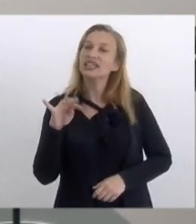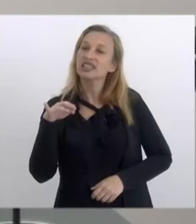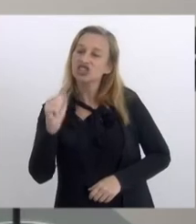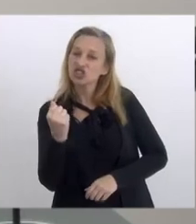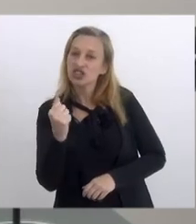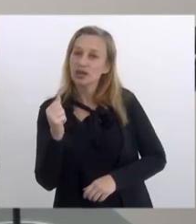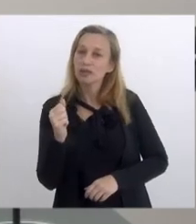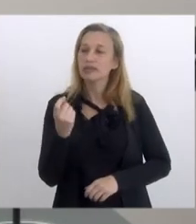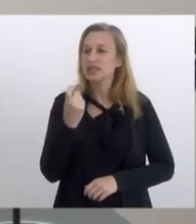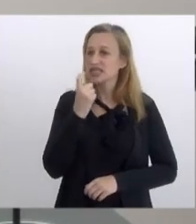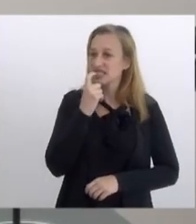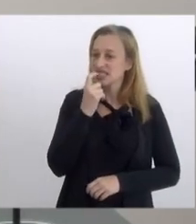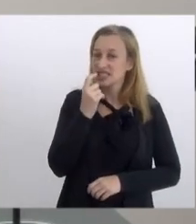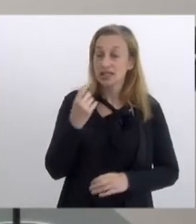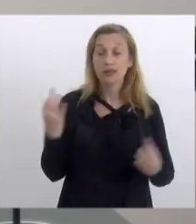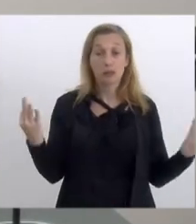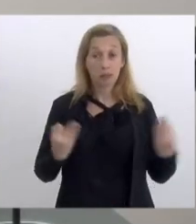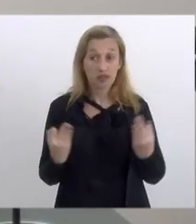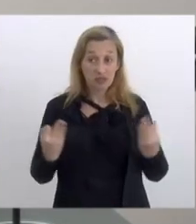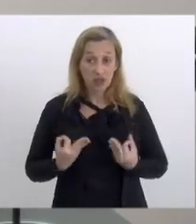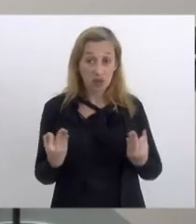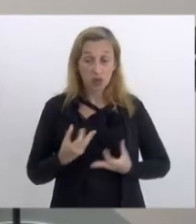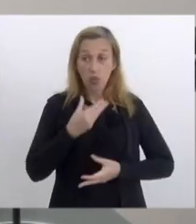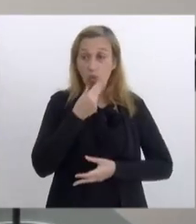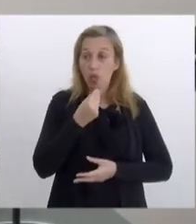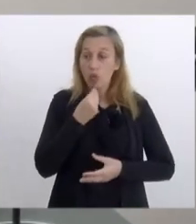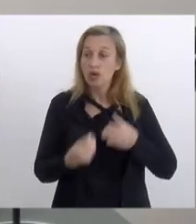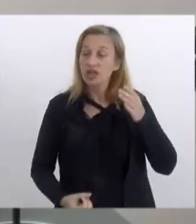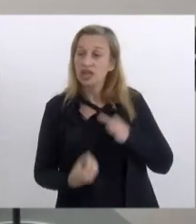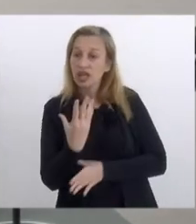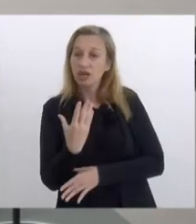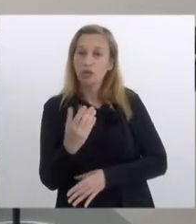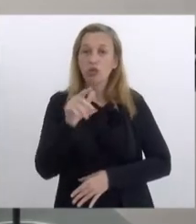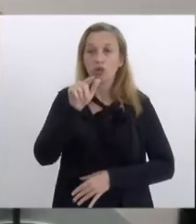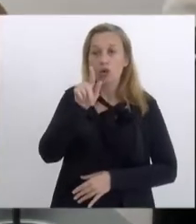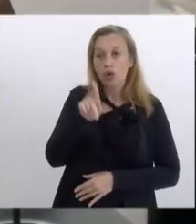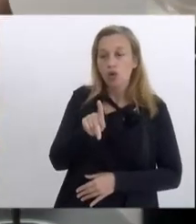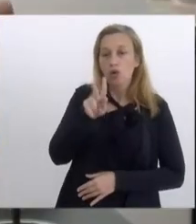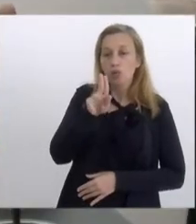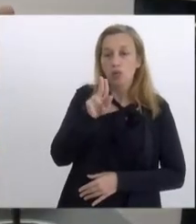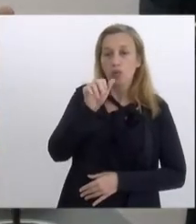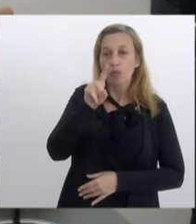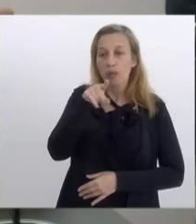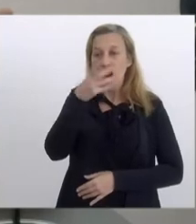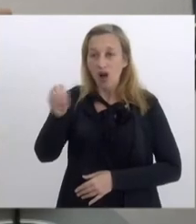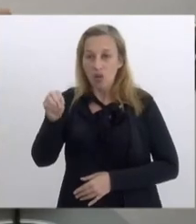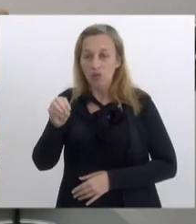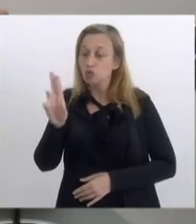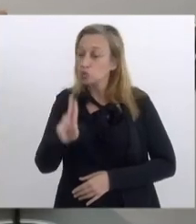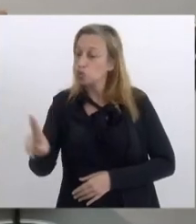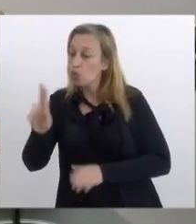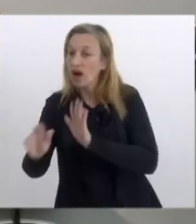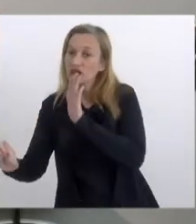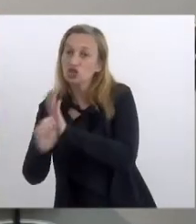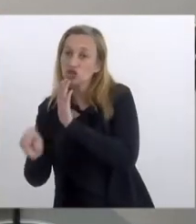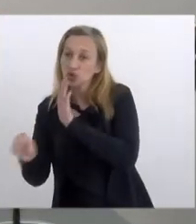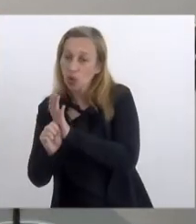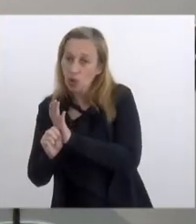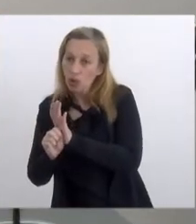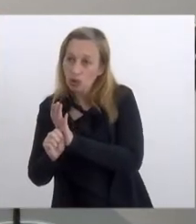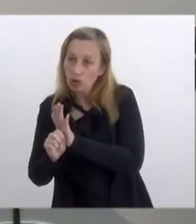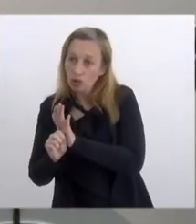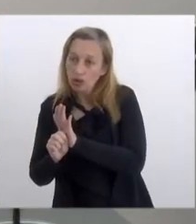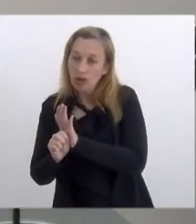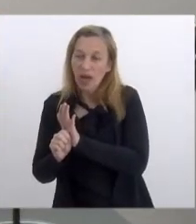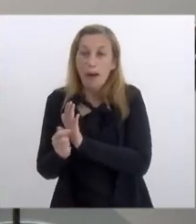fera, lá de Queimados, vou apresentá-lo ao senhor. Criamos um pulmão de um usuário de droga, aquele pulmão